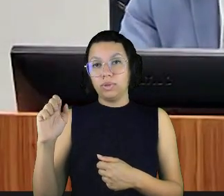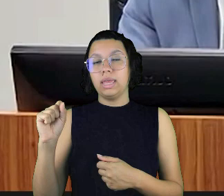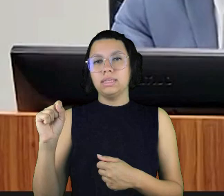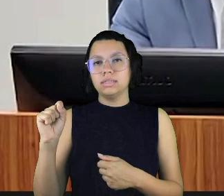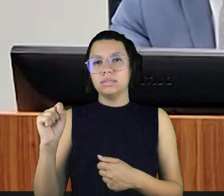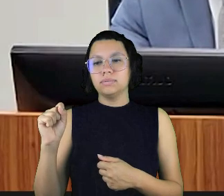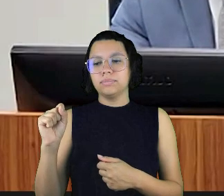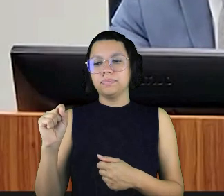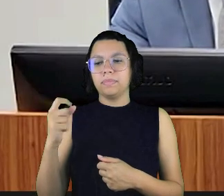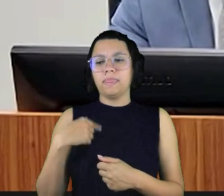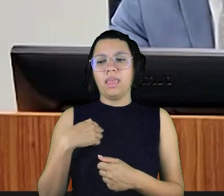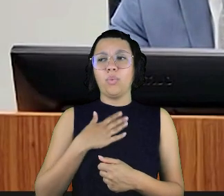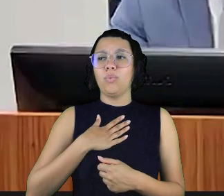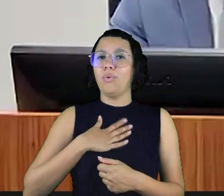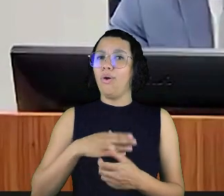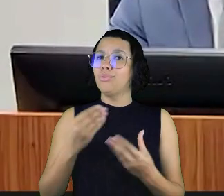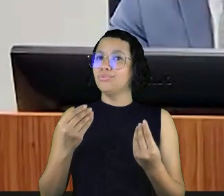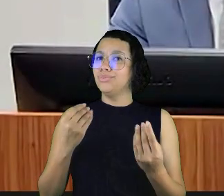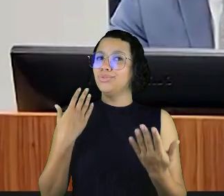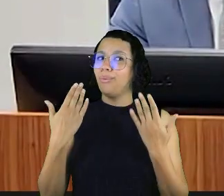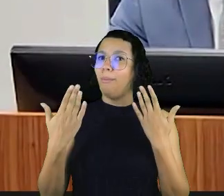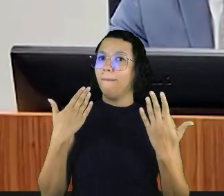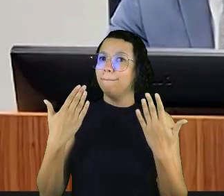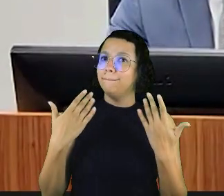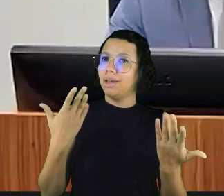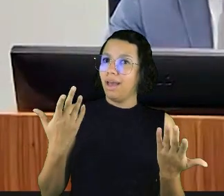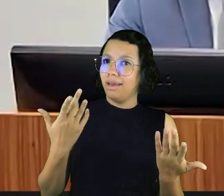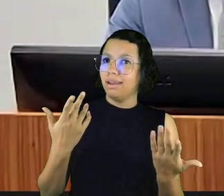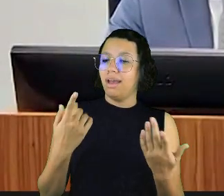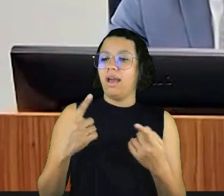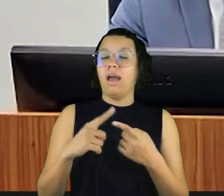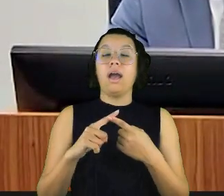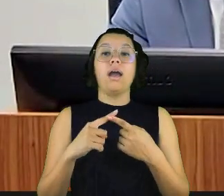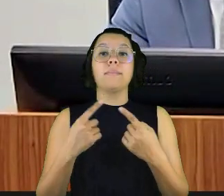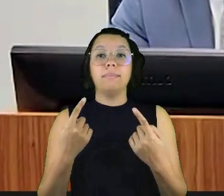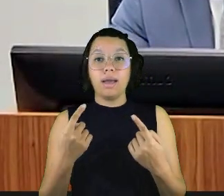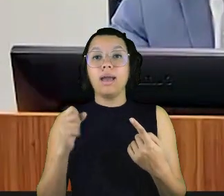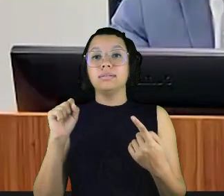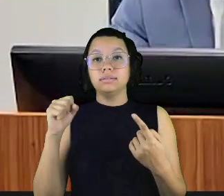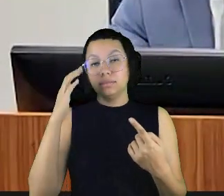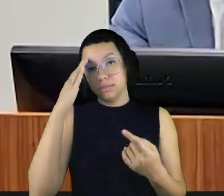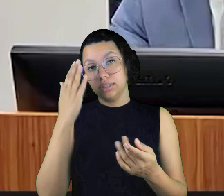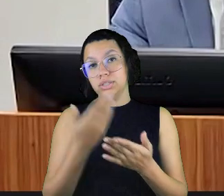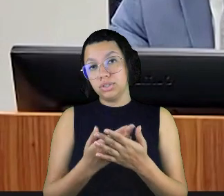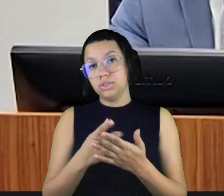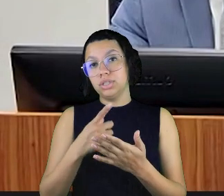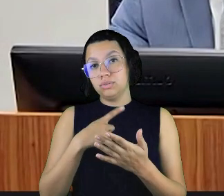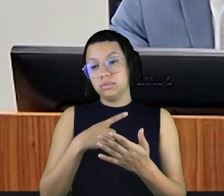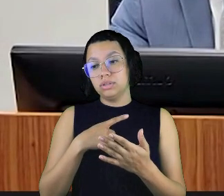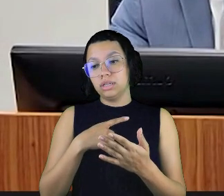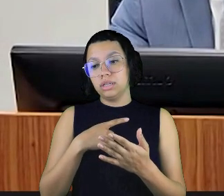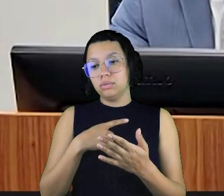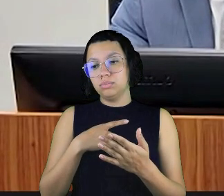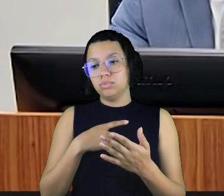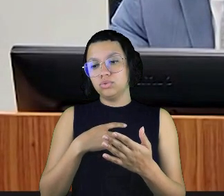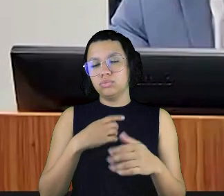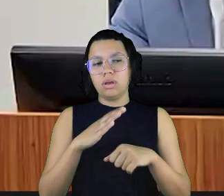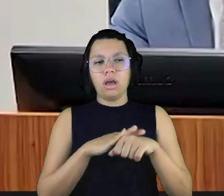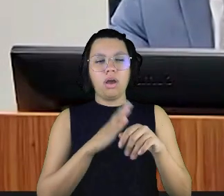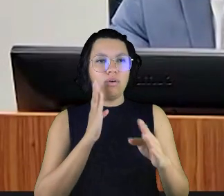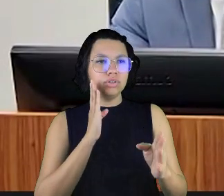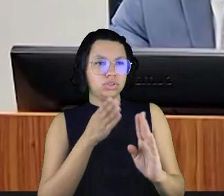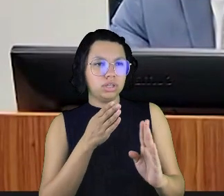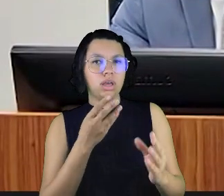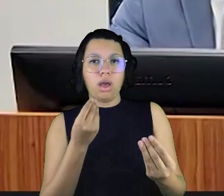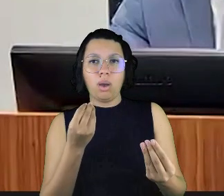interação muito grande com um grupo de Portugal, mas o contencioso tributário de Portugal inteiro é o